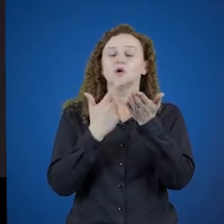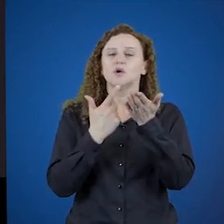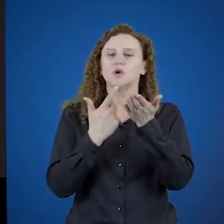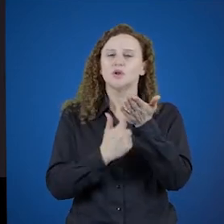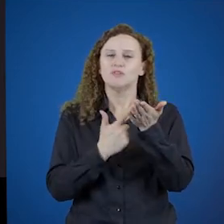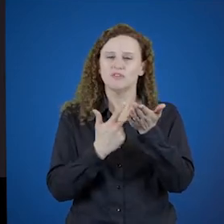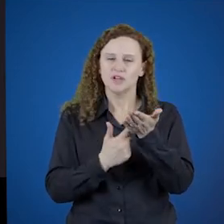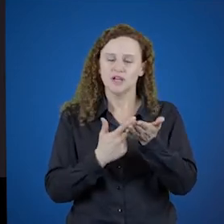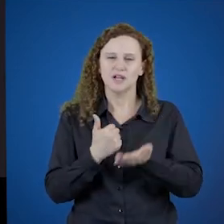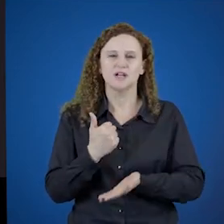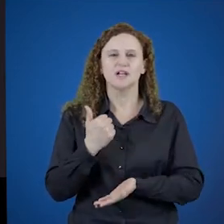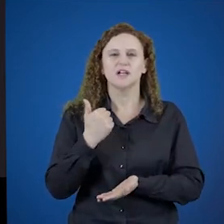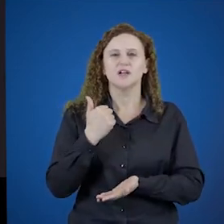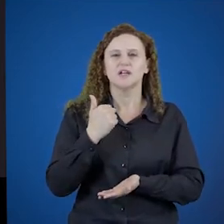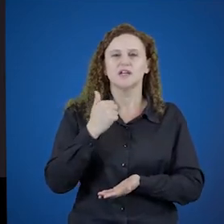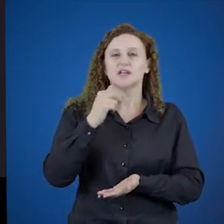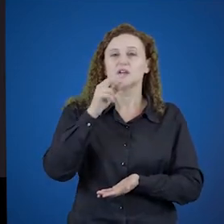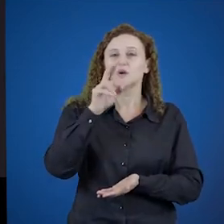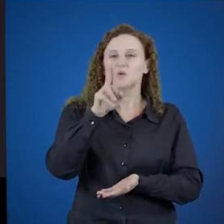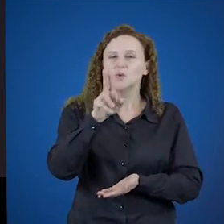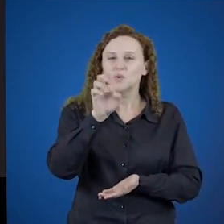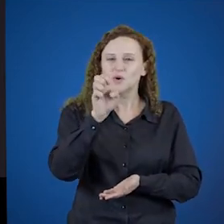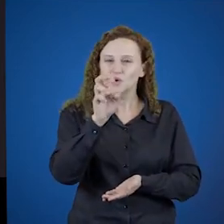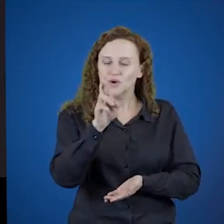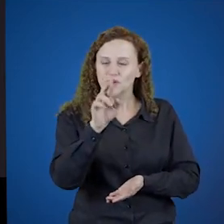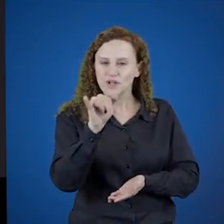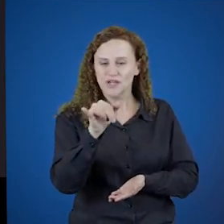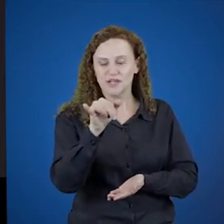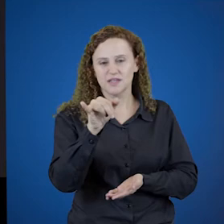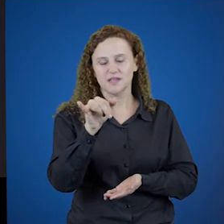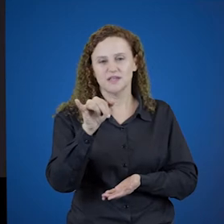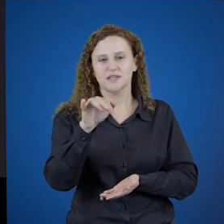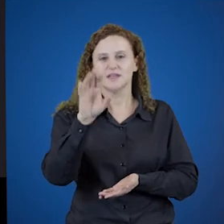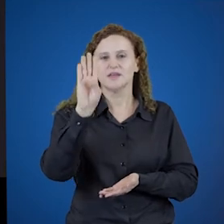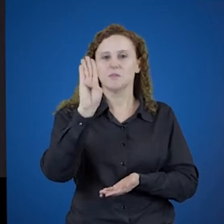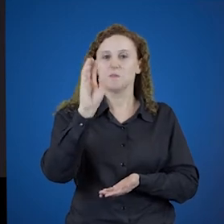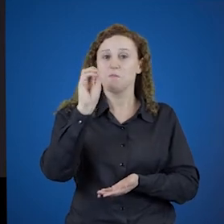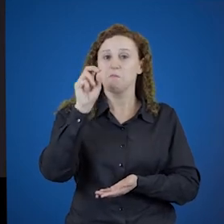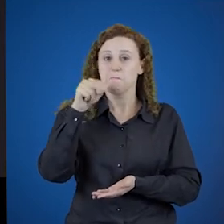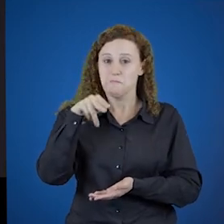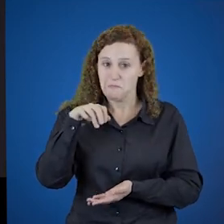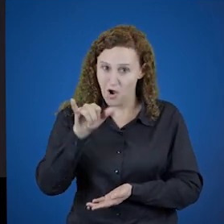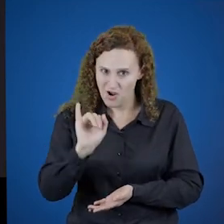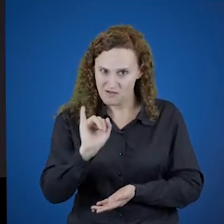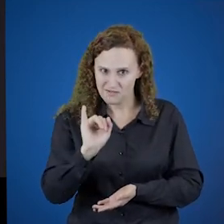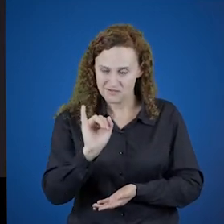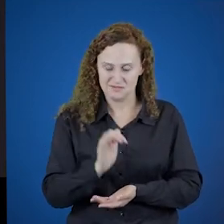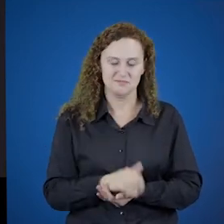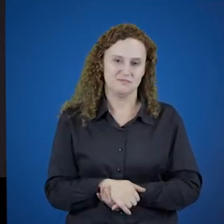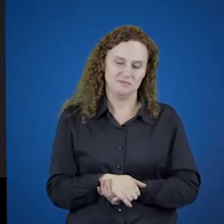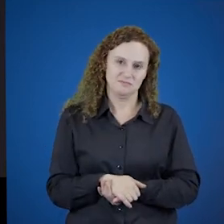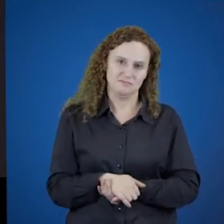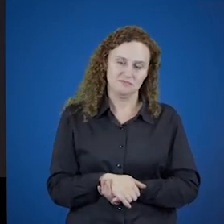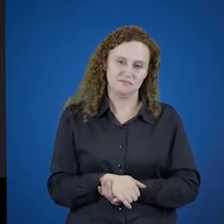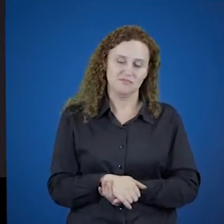dizer Pueri ó função de adjunto Pueri Boni